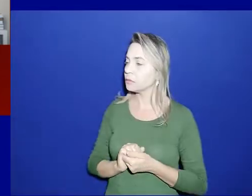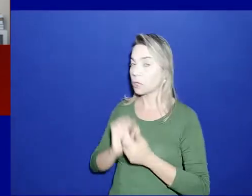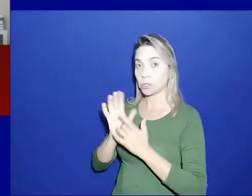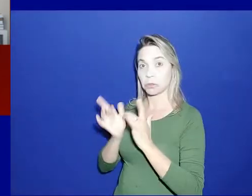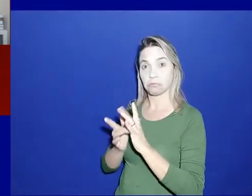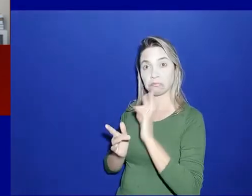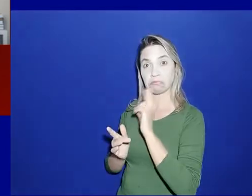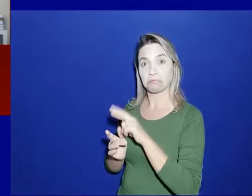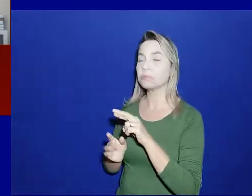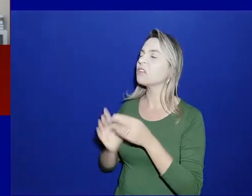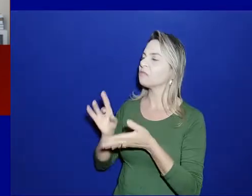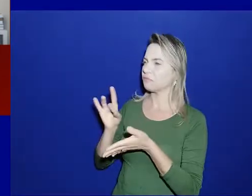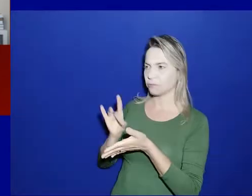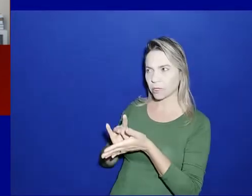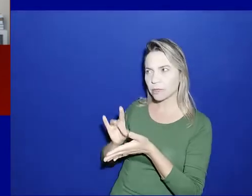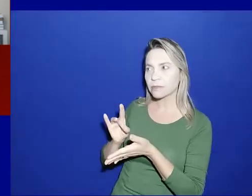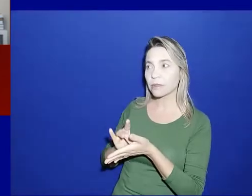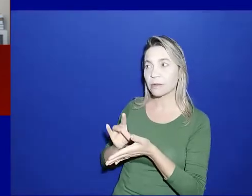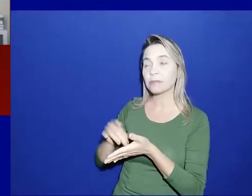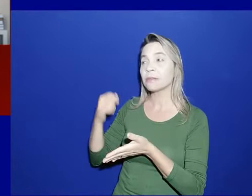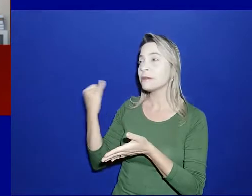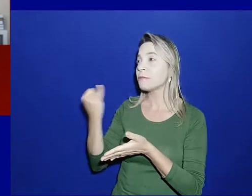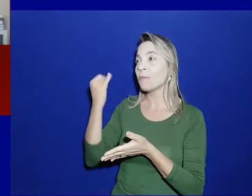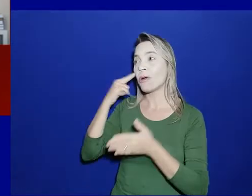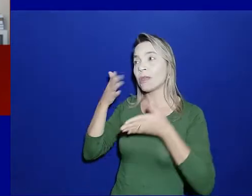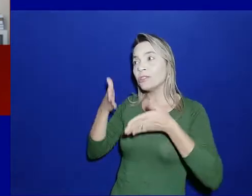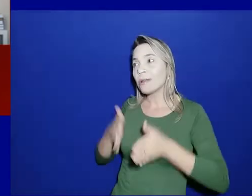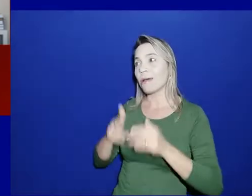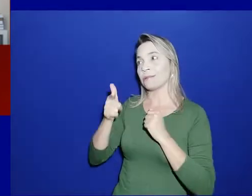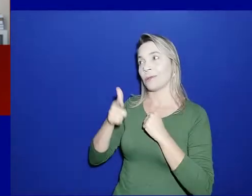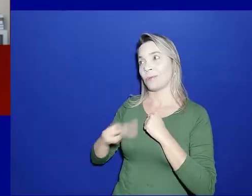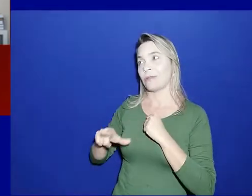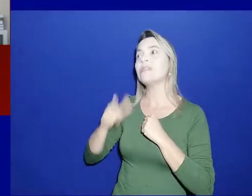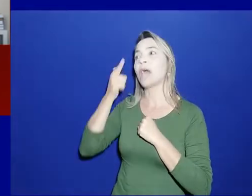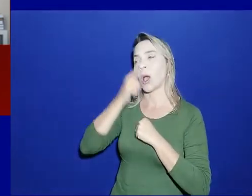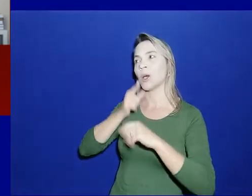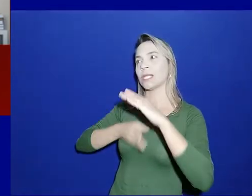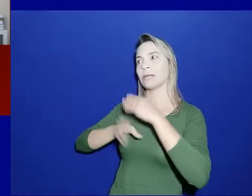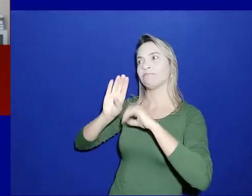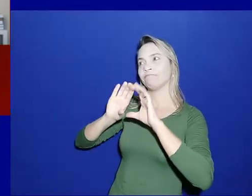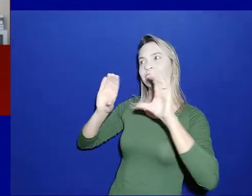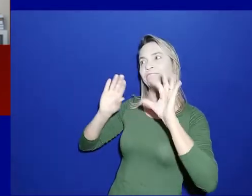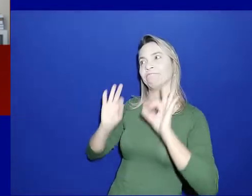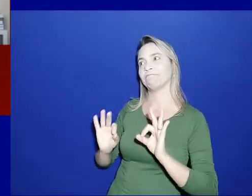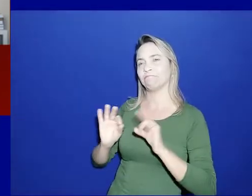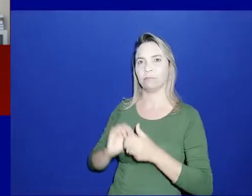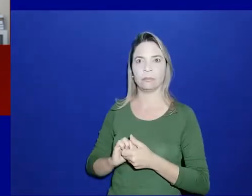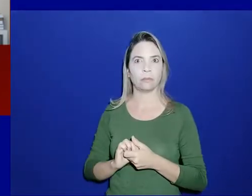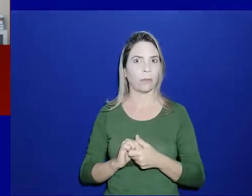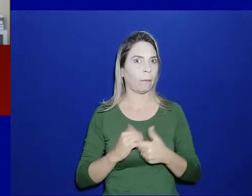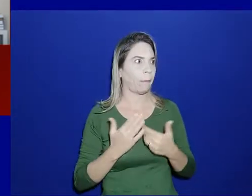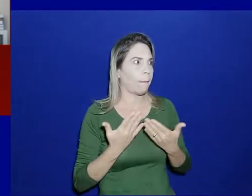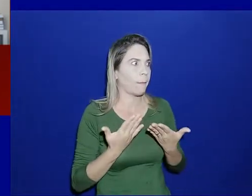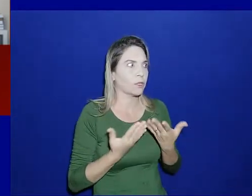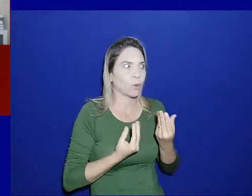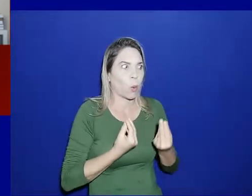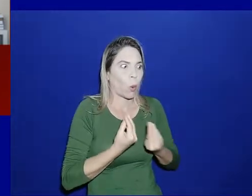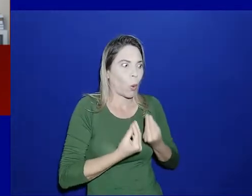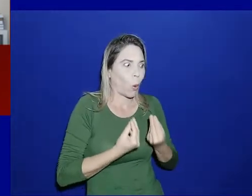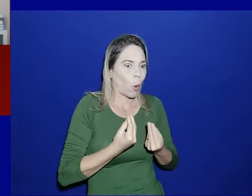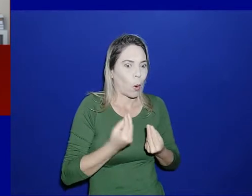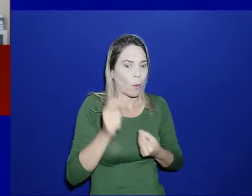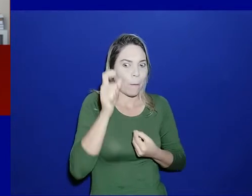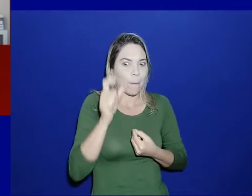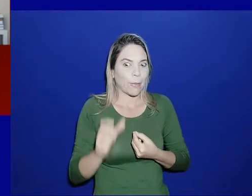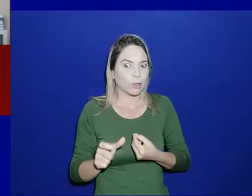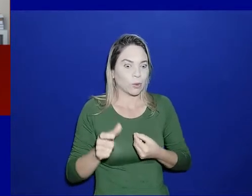em verdade te digo, que se alguém não nascer de novo, não pode ver o reino de Deus. Perguntou-lhe Nicodemos: como pode